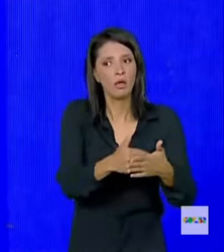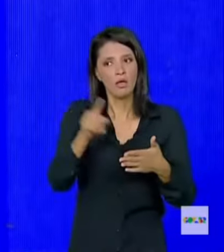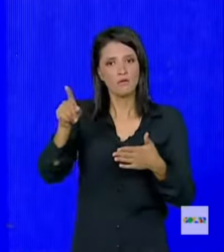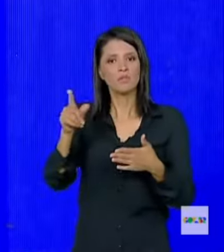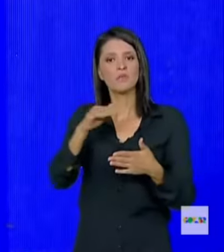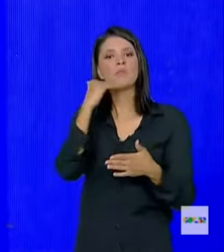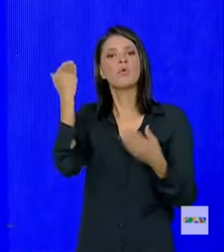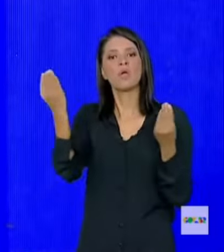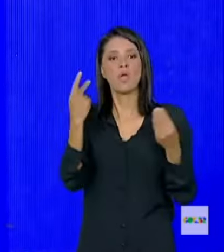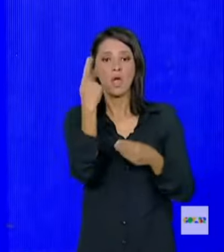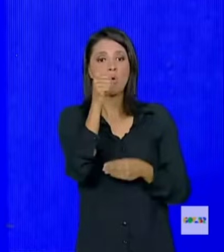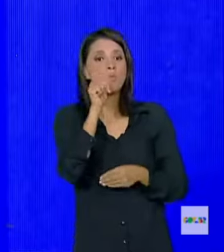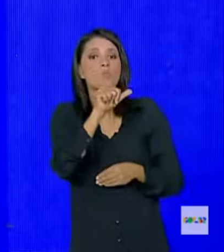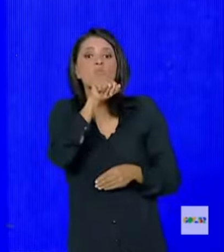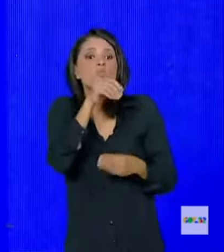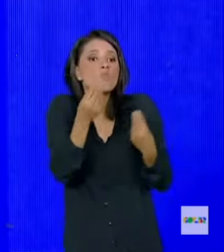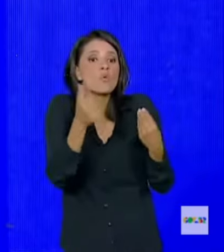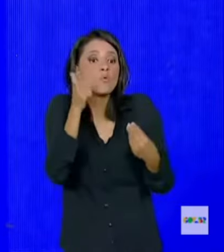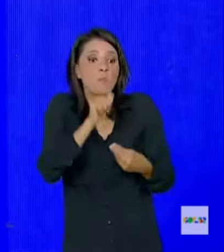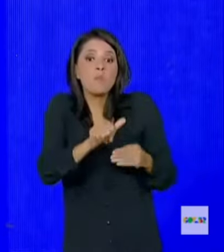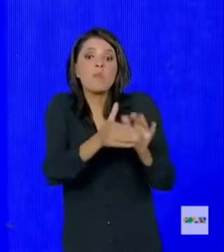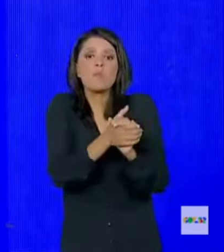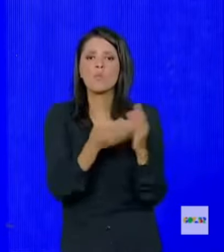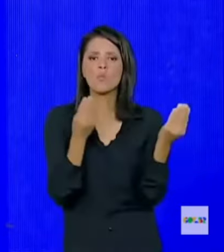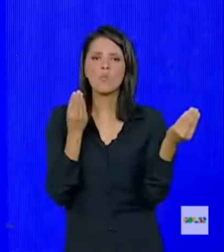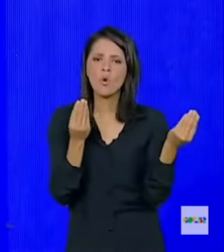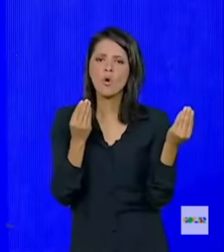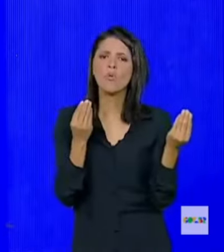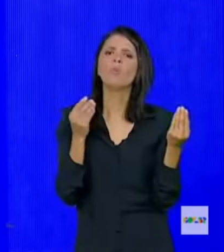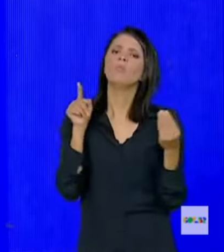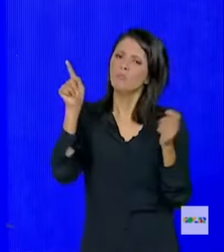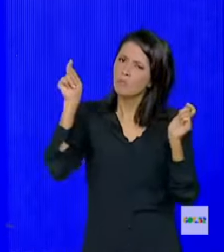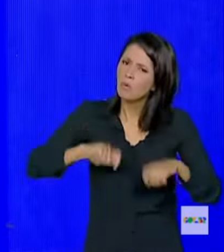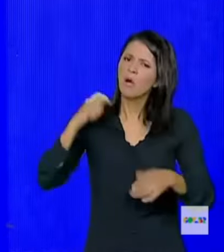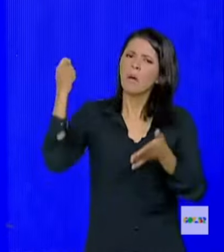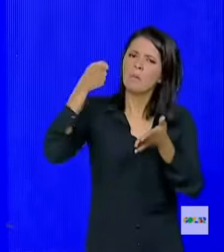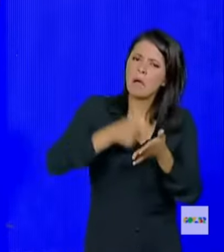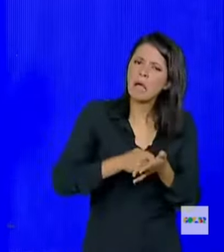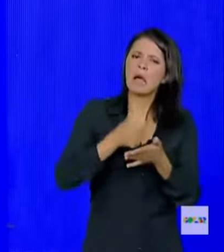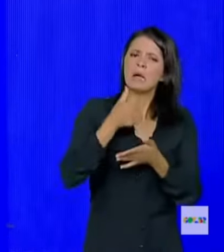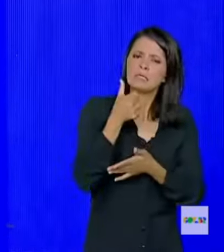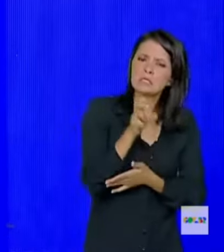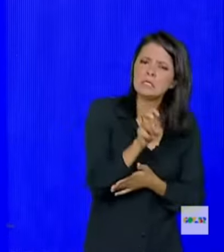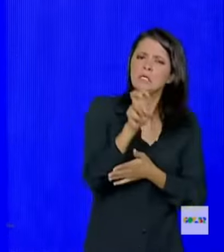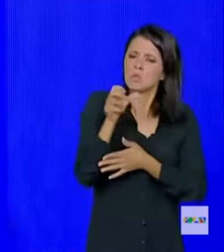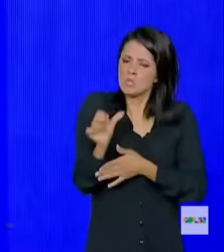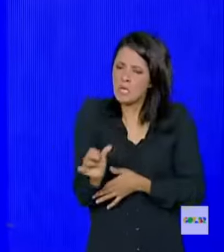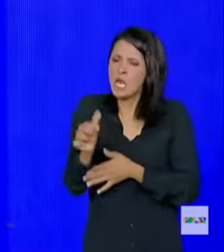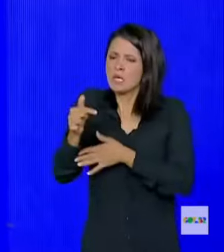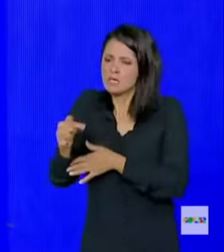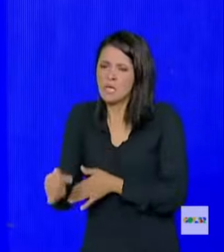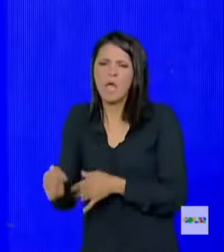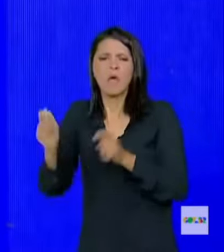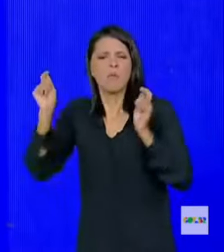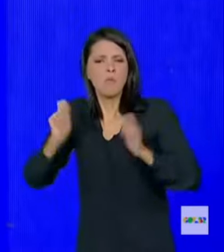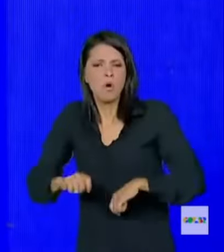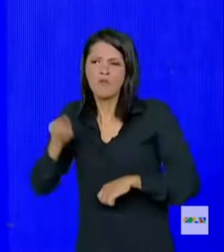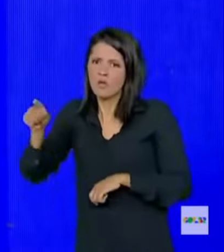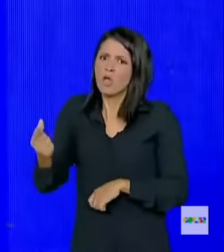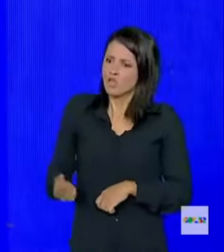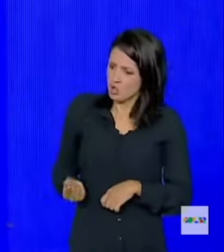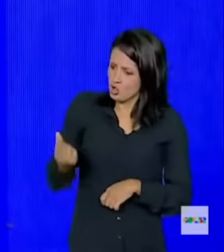embora, como é que vai ficar a tua mulher? E você pode pagar sobre 5, sobre 6, sobre 7. Eu até dizia para ele, você ganha